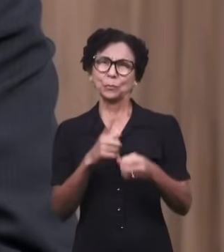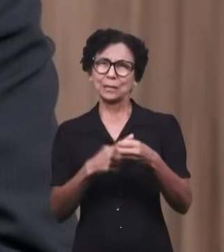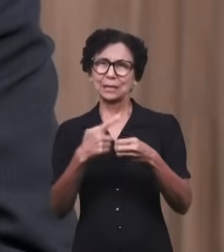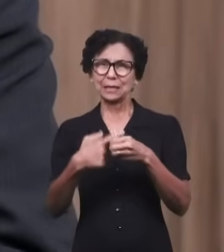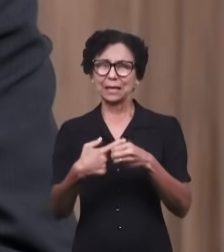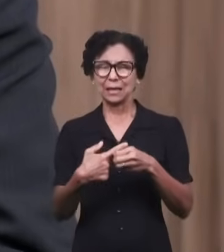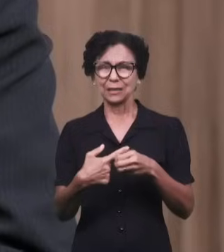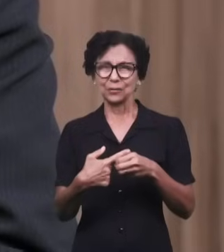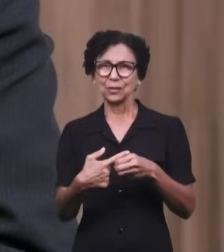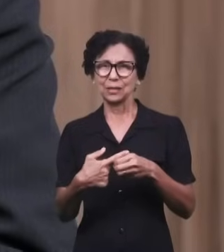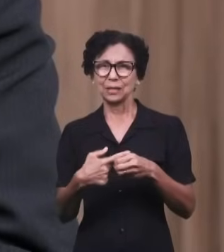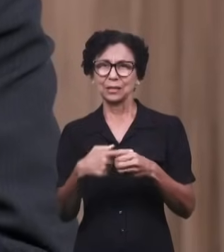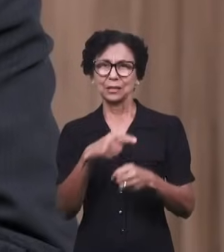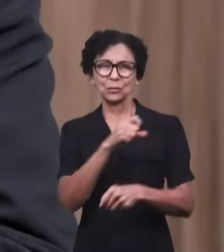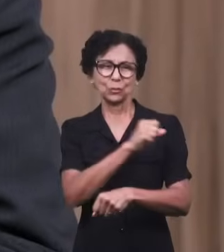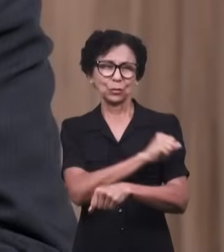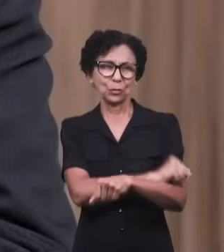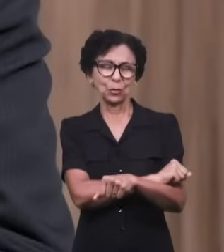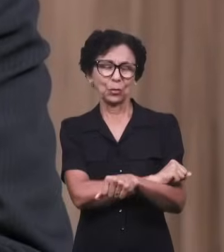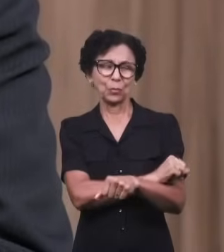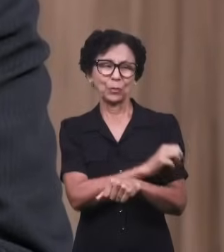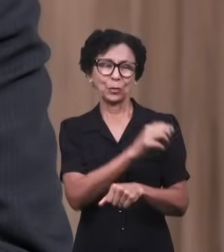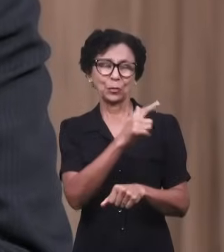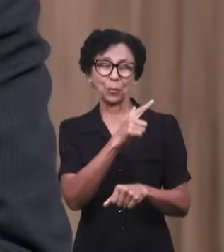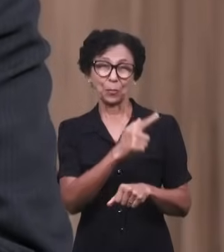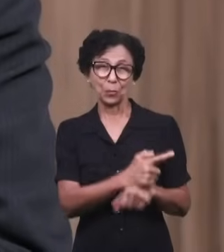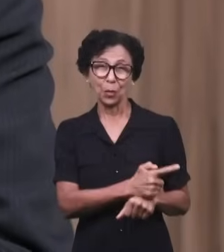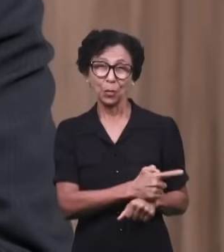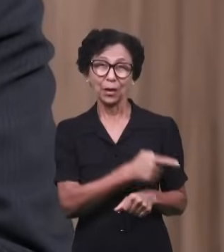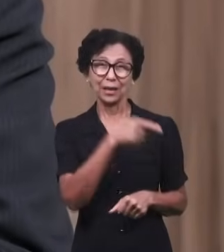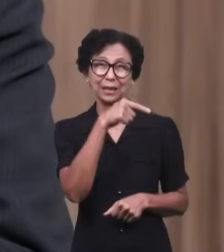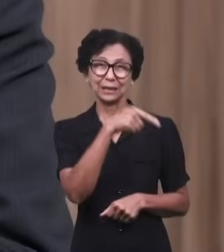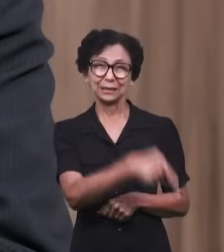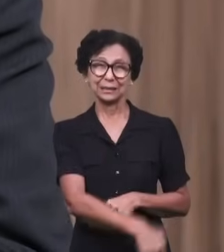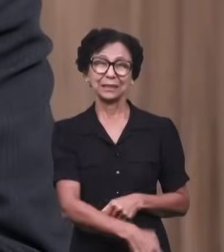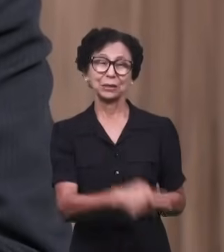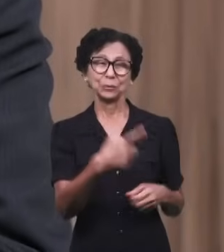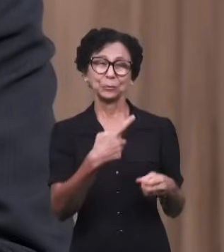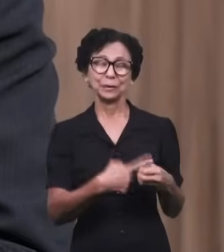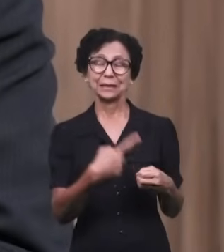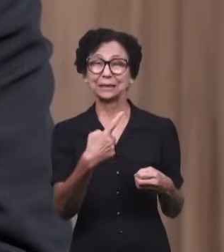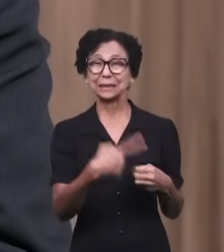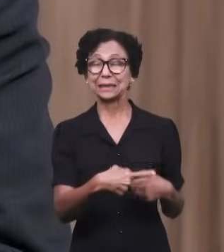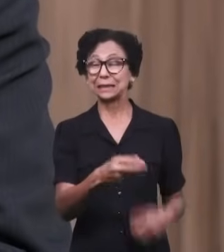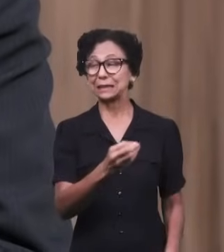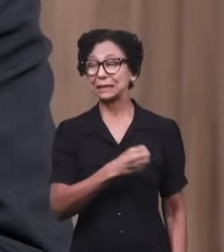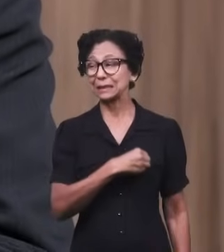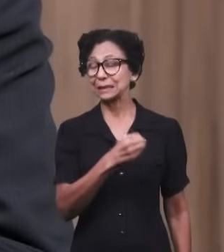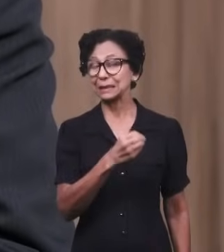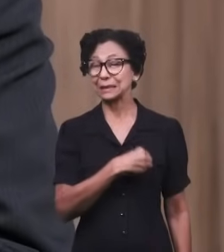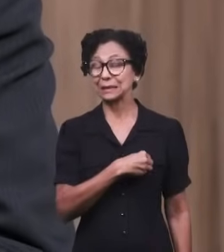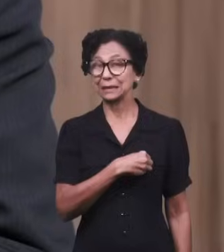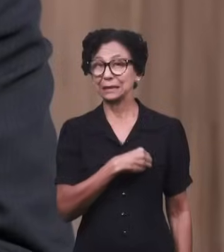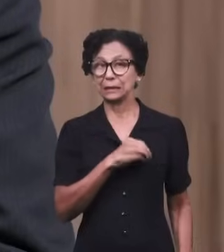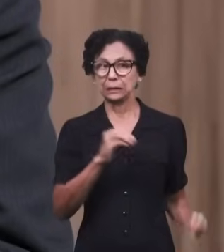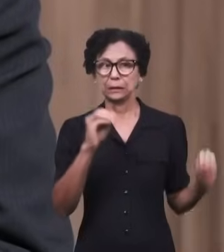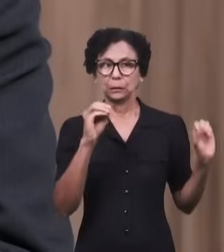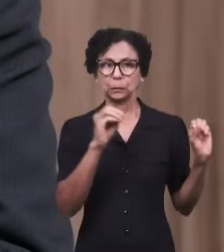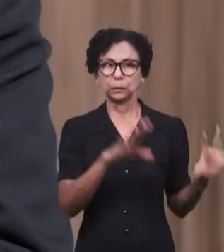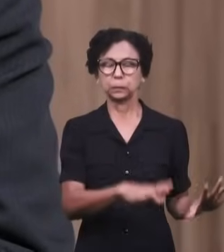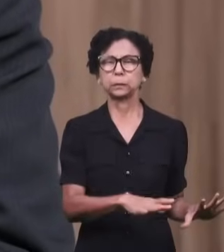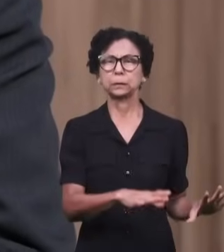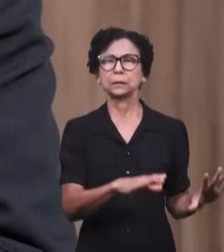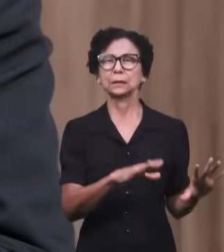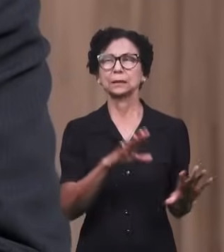estava, né, desagradando ao Senhor pelas suas obras. Então aí começa muito